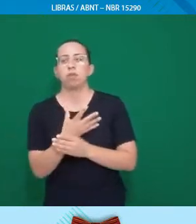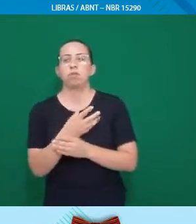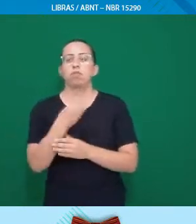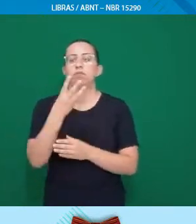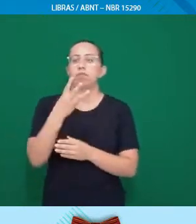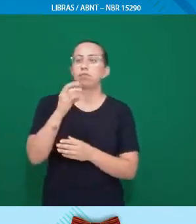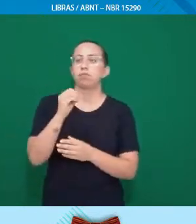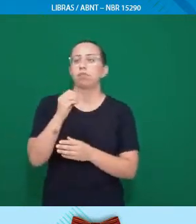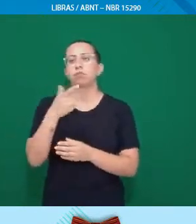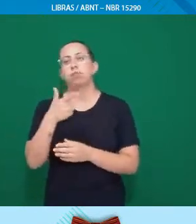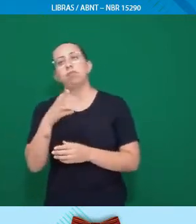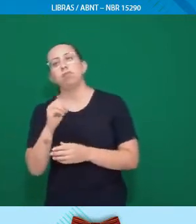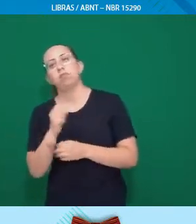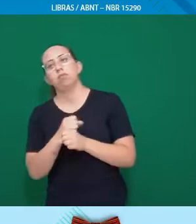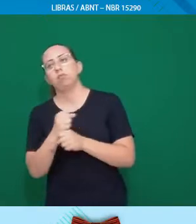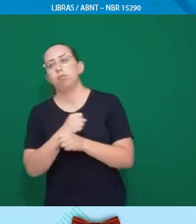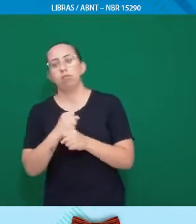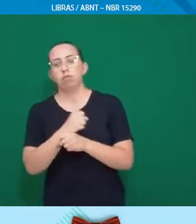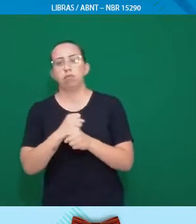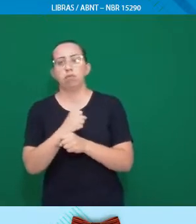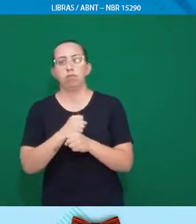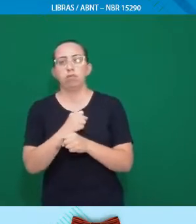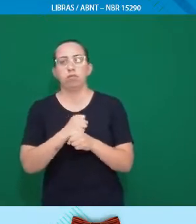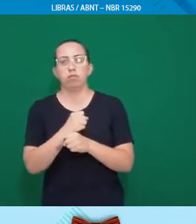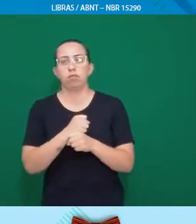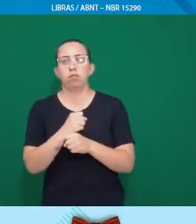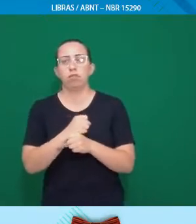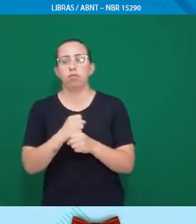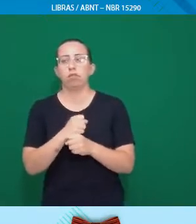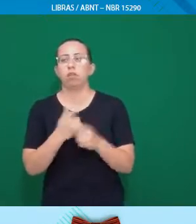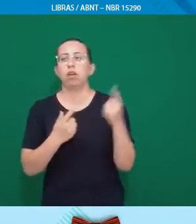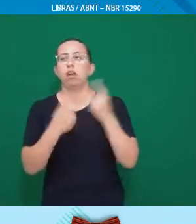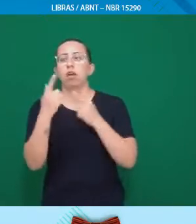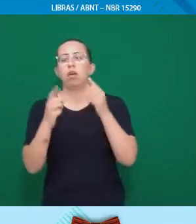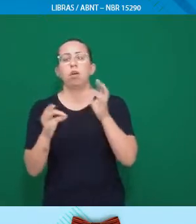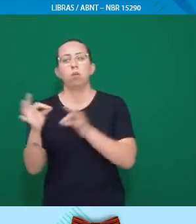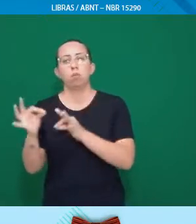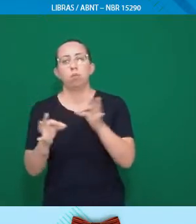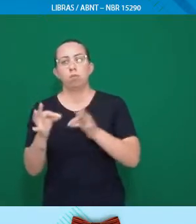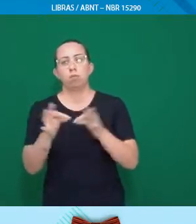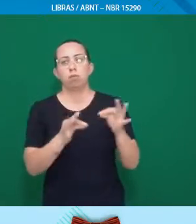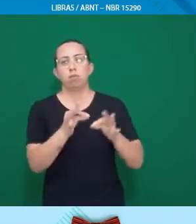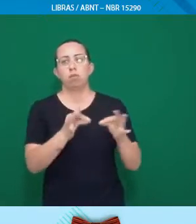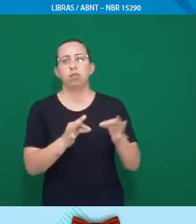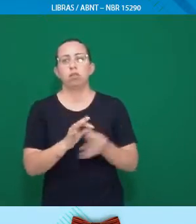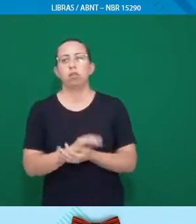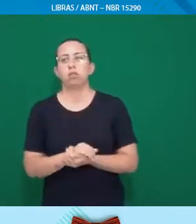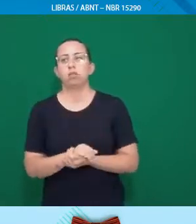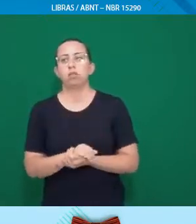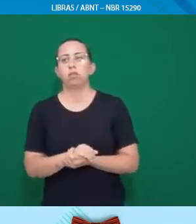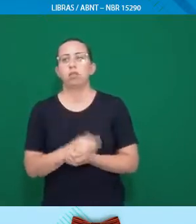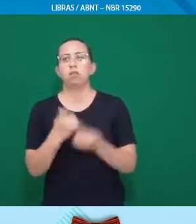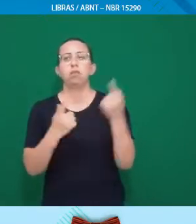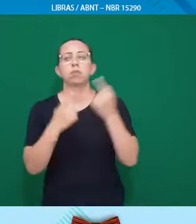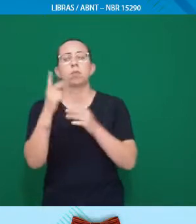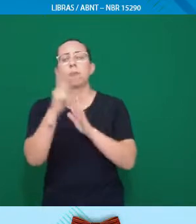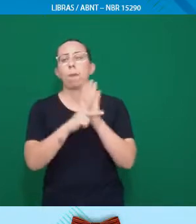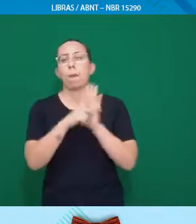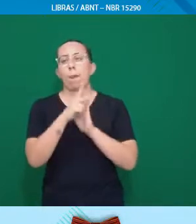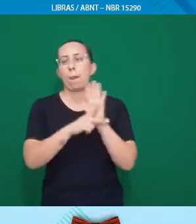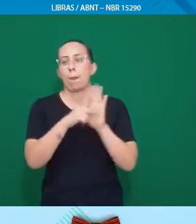30 anos e eu me pergunto qual o planejamento em qual o